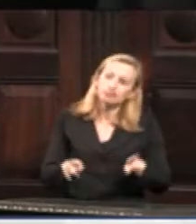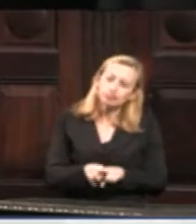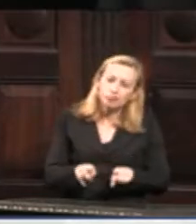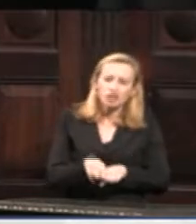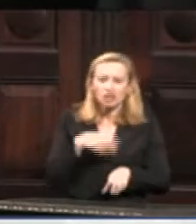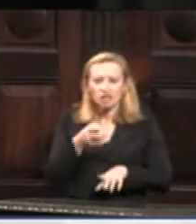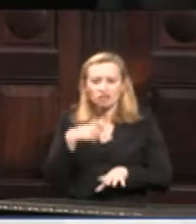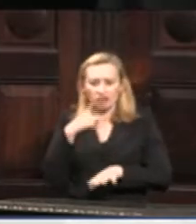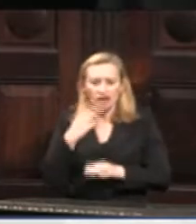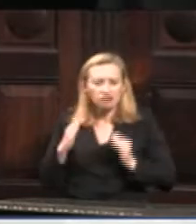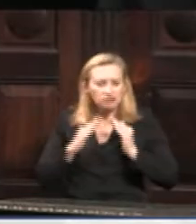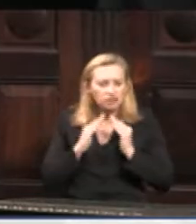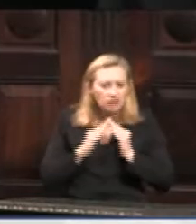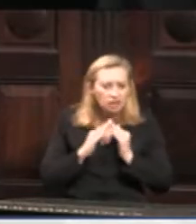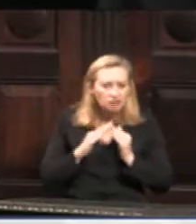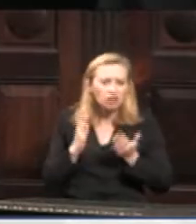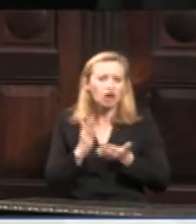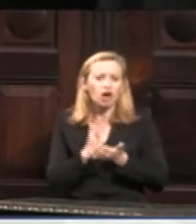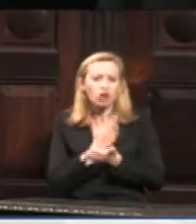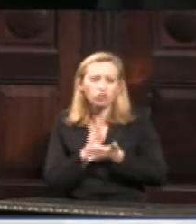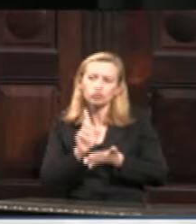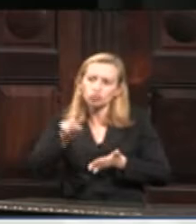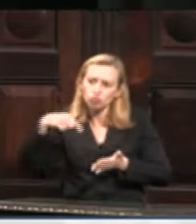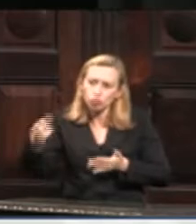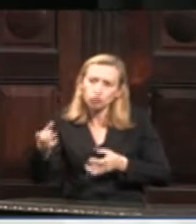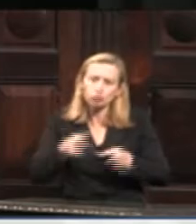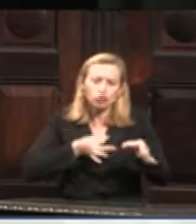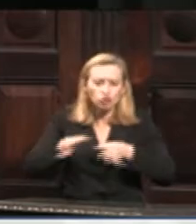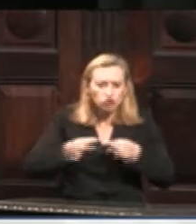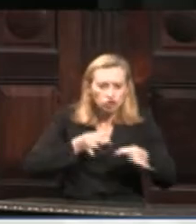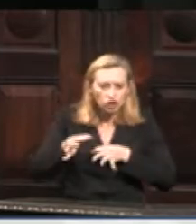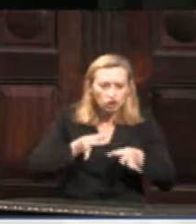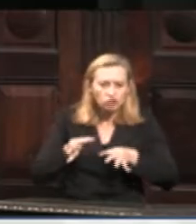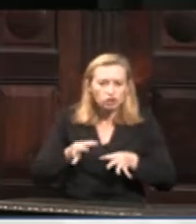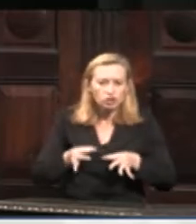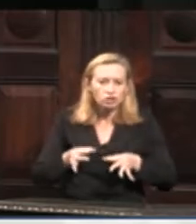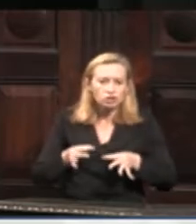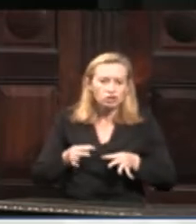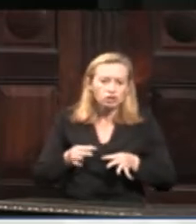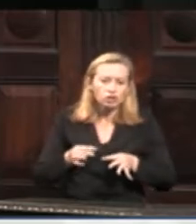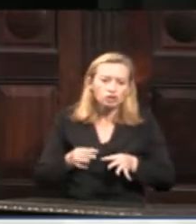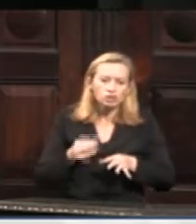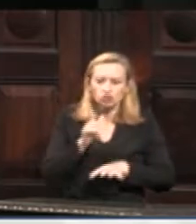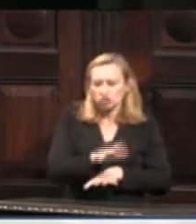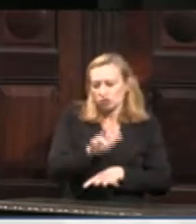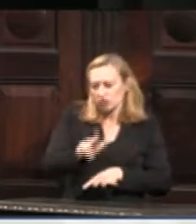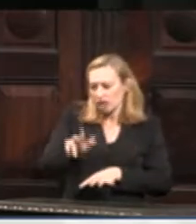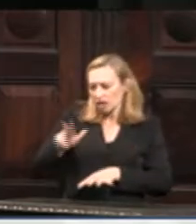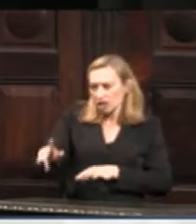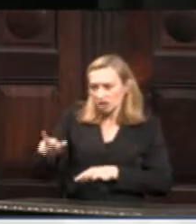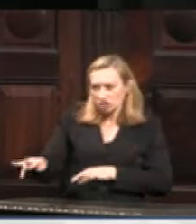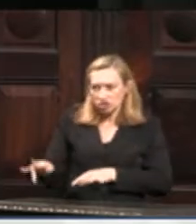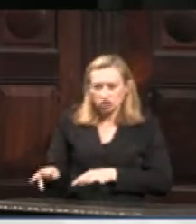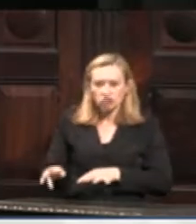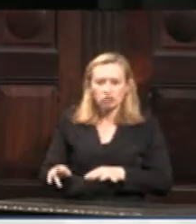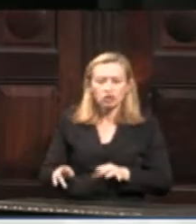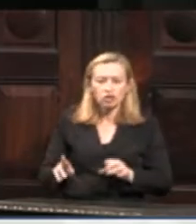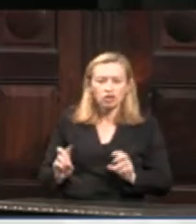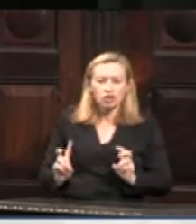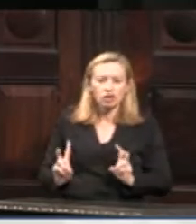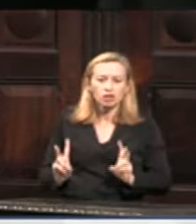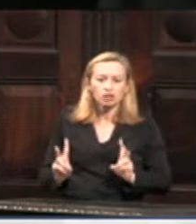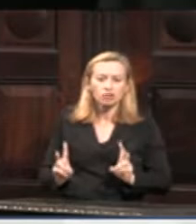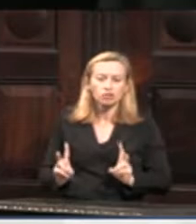casa, tramitam alguns outros projetos que abordam de diferentes maneiras o mesmo tema.